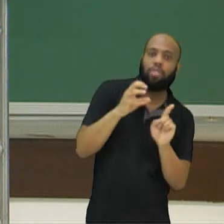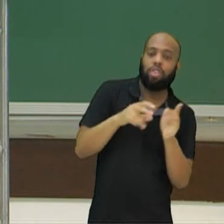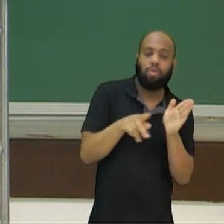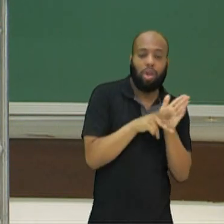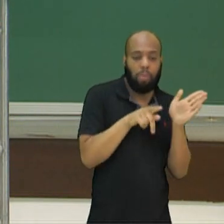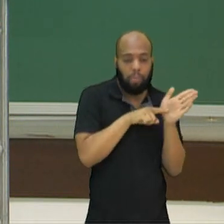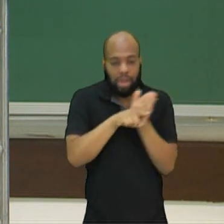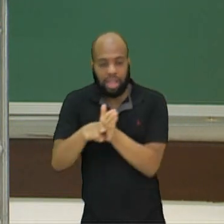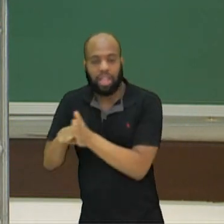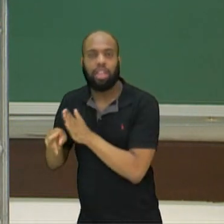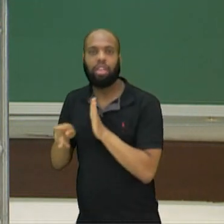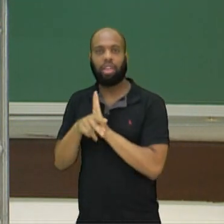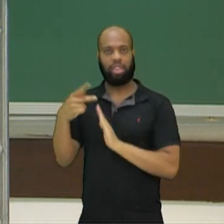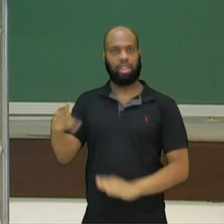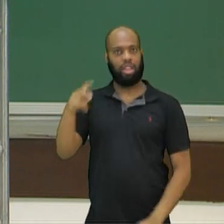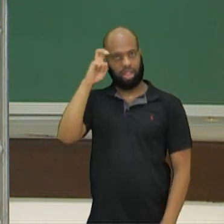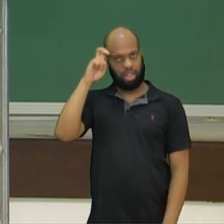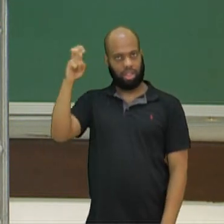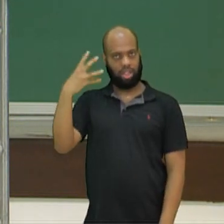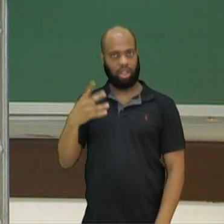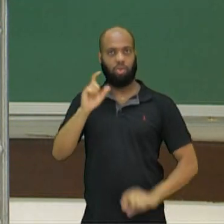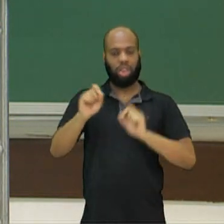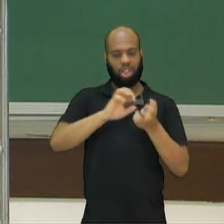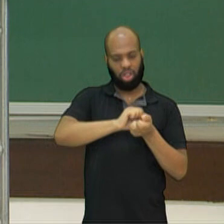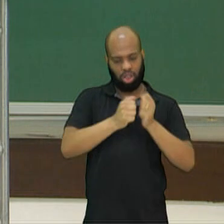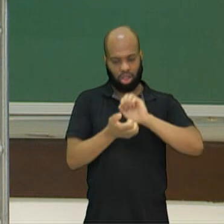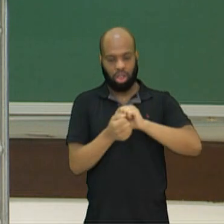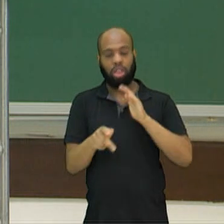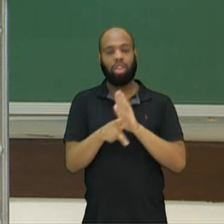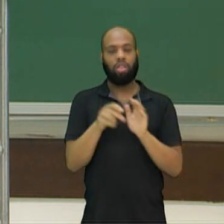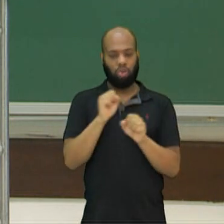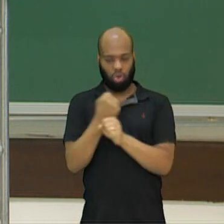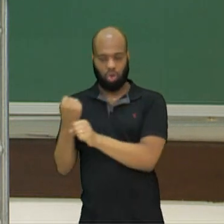que é o método do construtivismo.